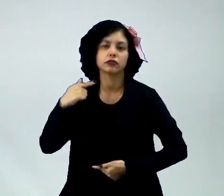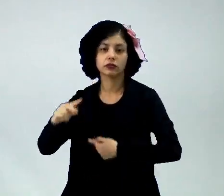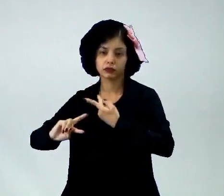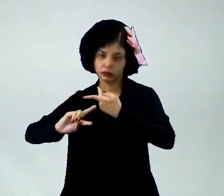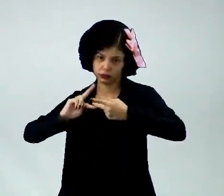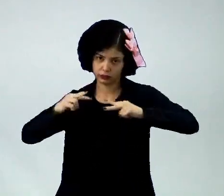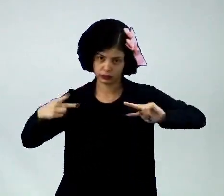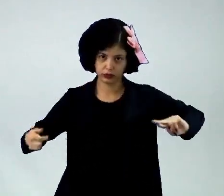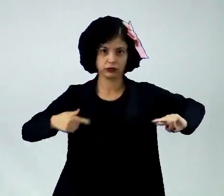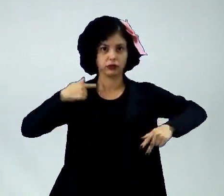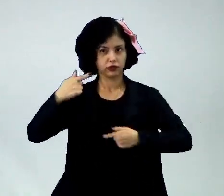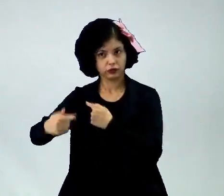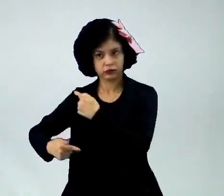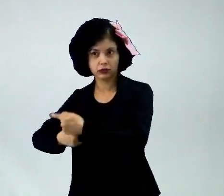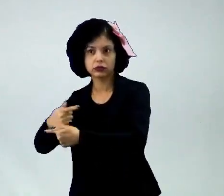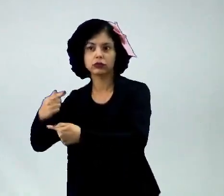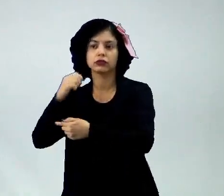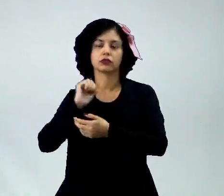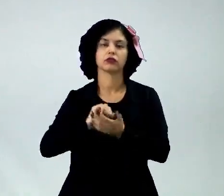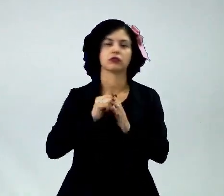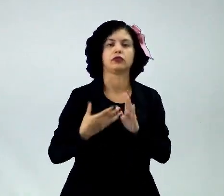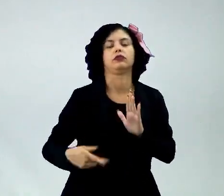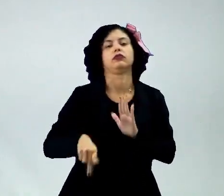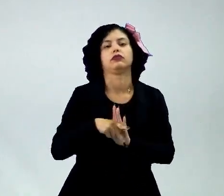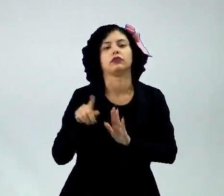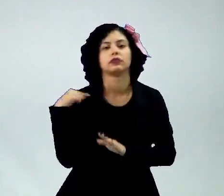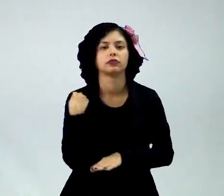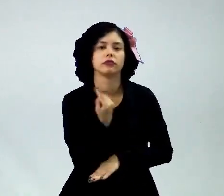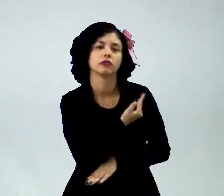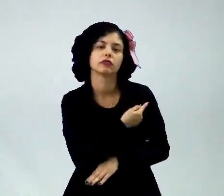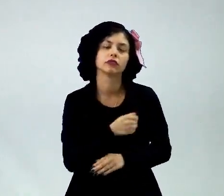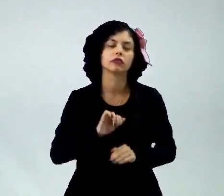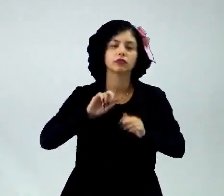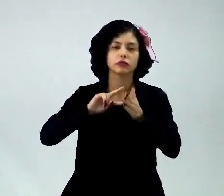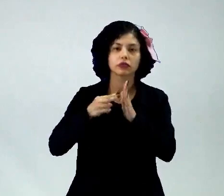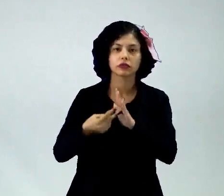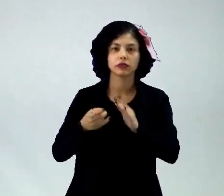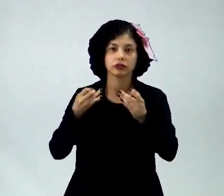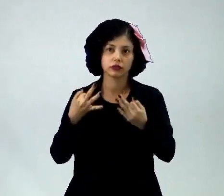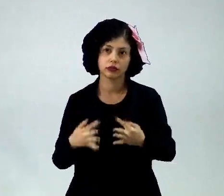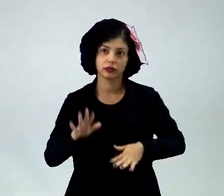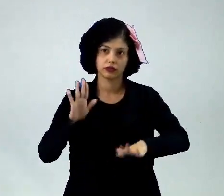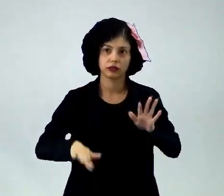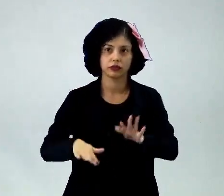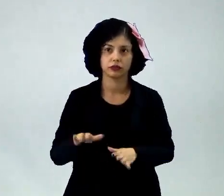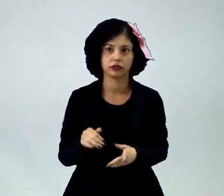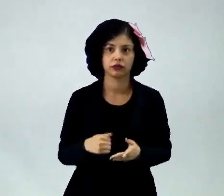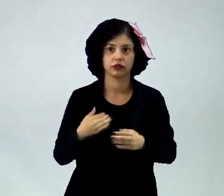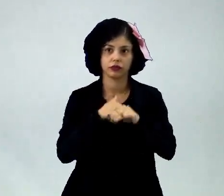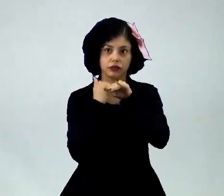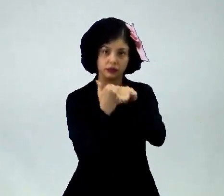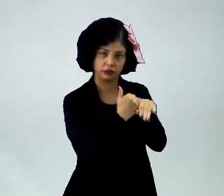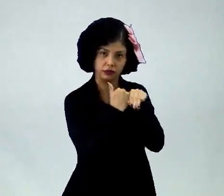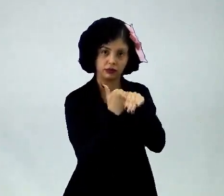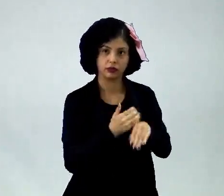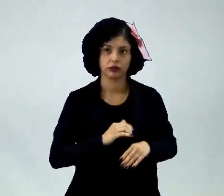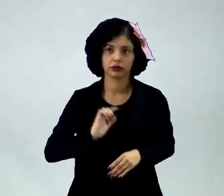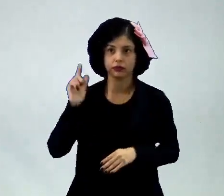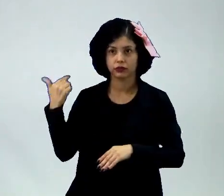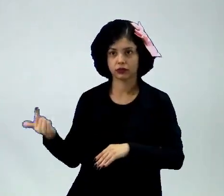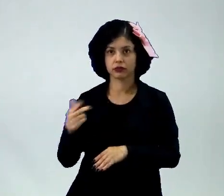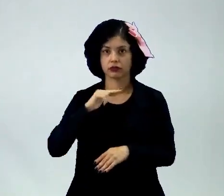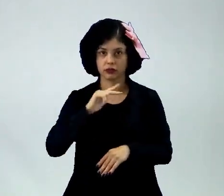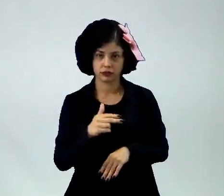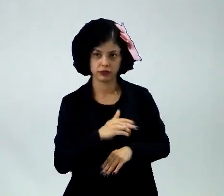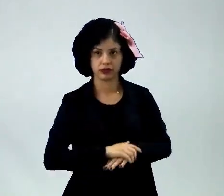o que justifica muitas das nossas características e o que justifica também muitas vezes a gente não ser exatamente igual ao